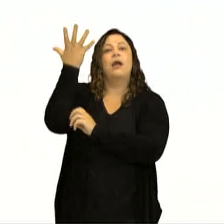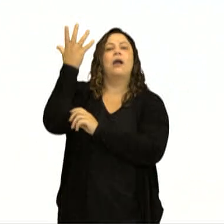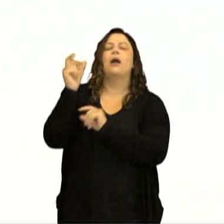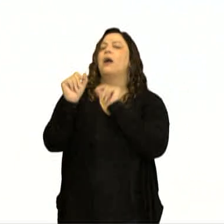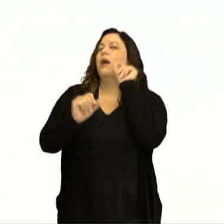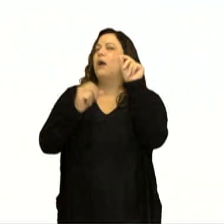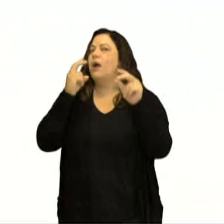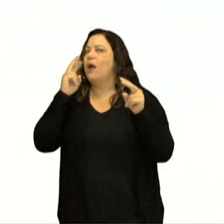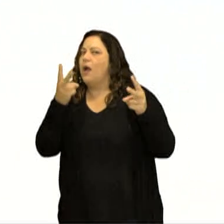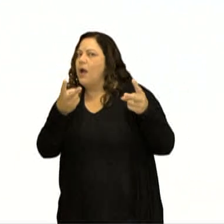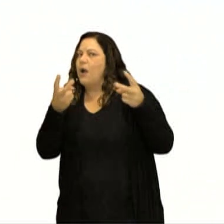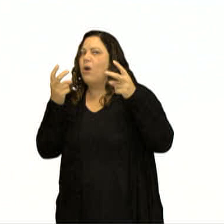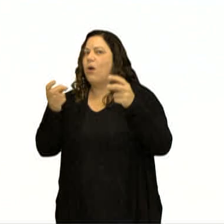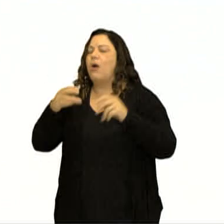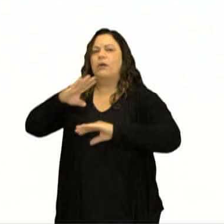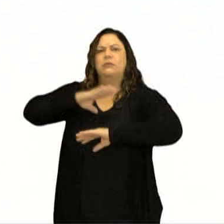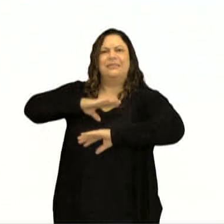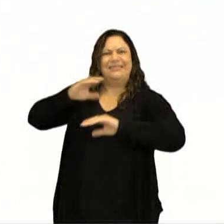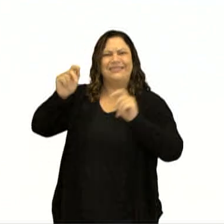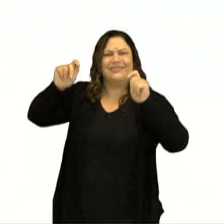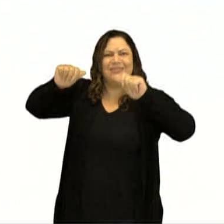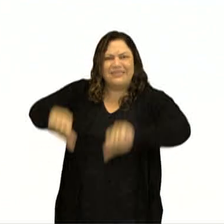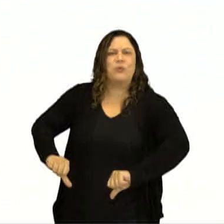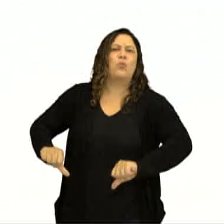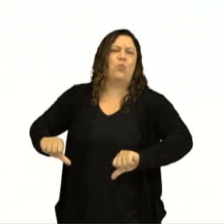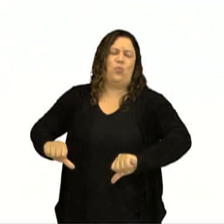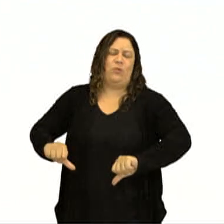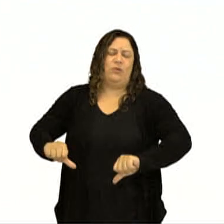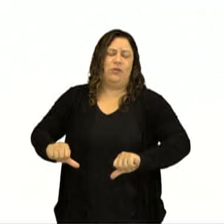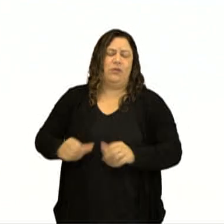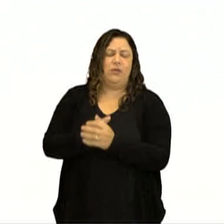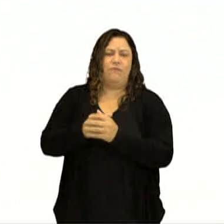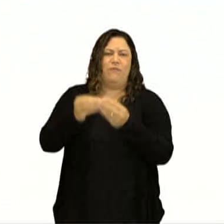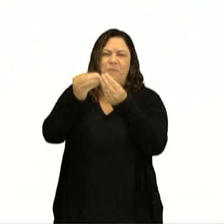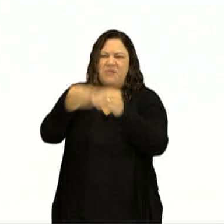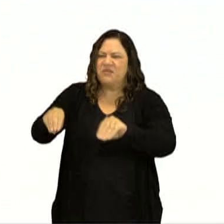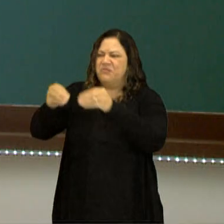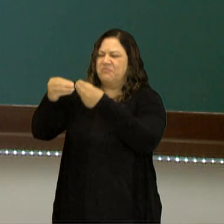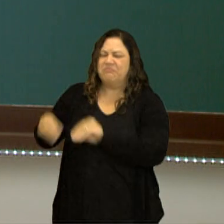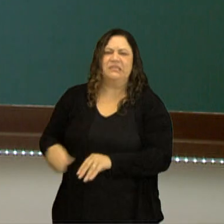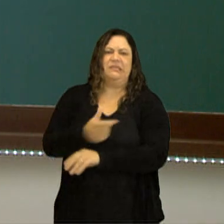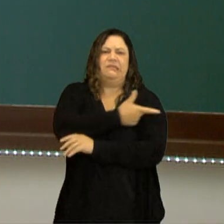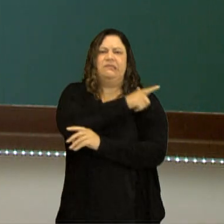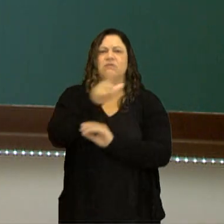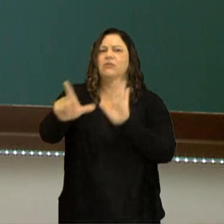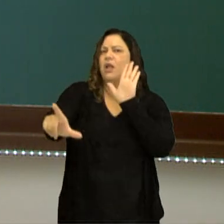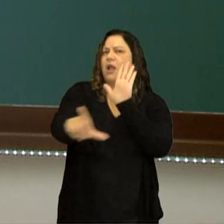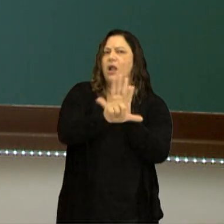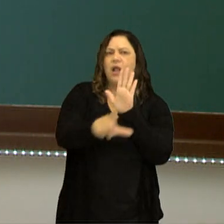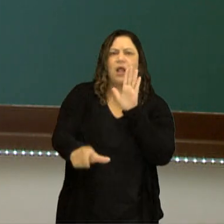olha, além dessas condições péssimas que nós vivemos, além de não ter leis trabalhistas, além de um trabalho